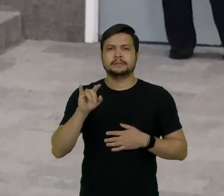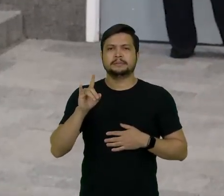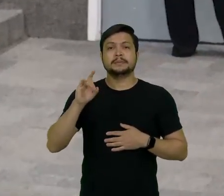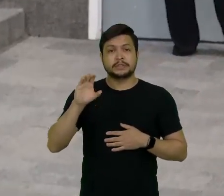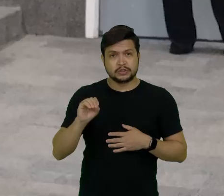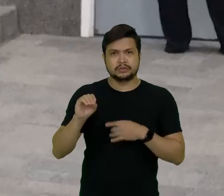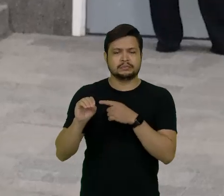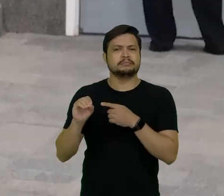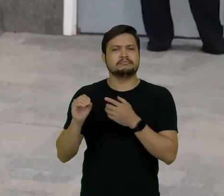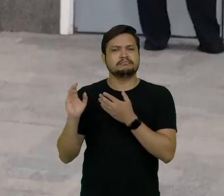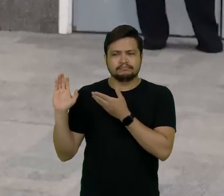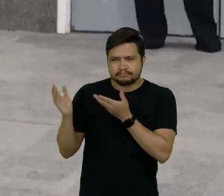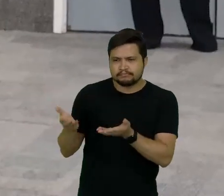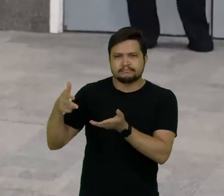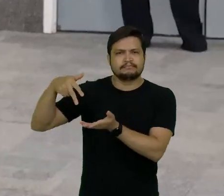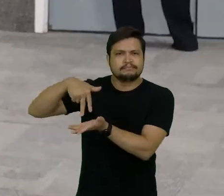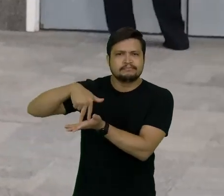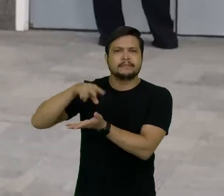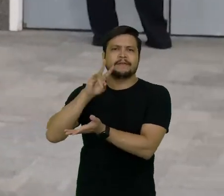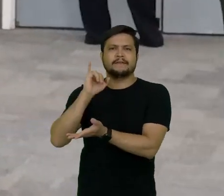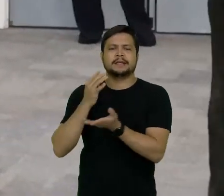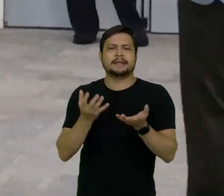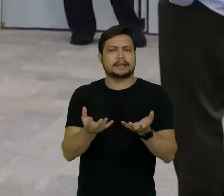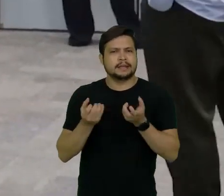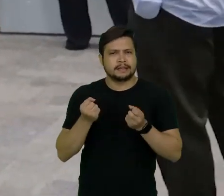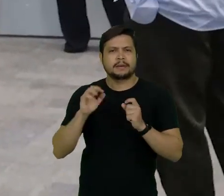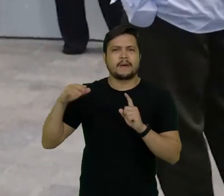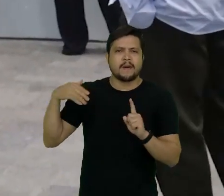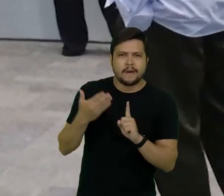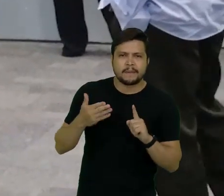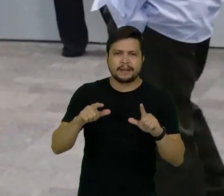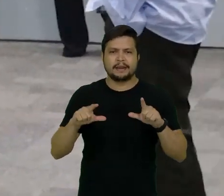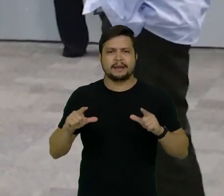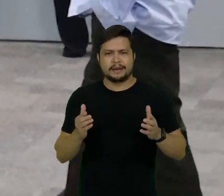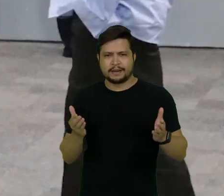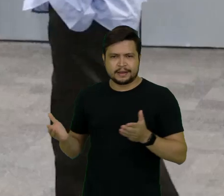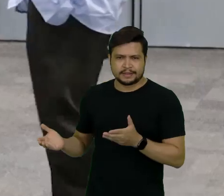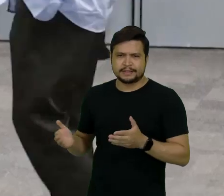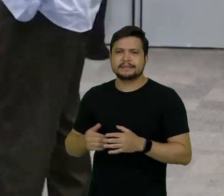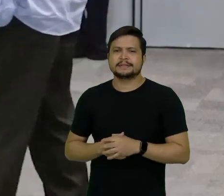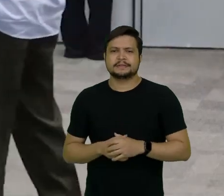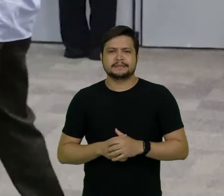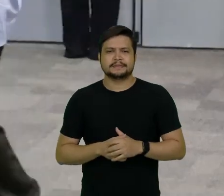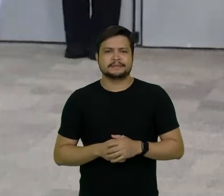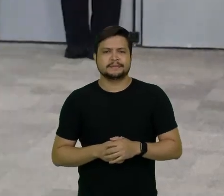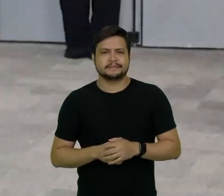Centro de Ciências Agrárias e Biológicas, professora doutora Fátima Révia Granja Lima.